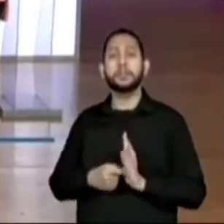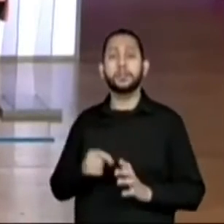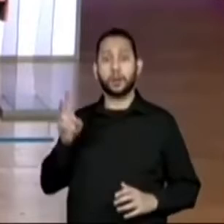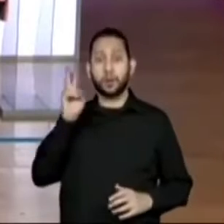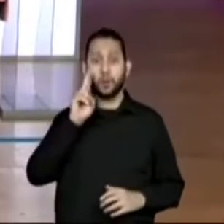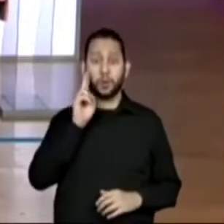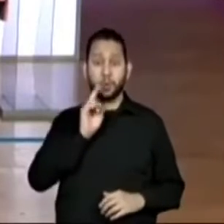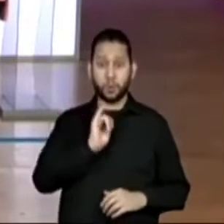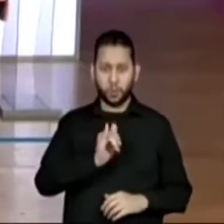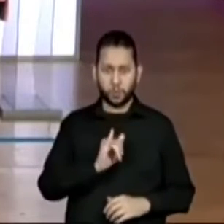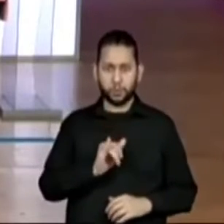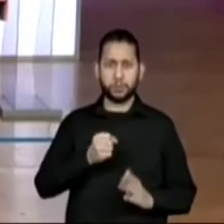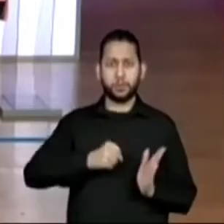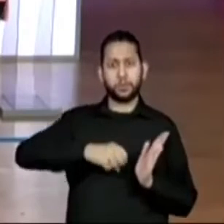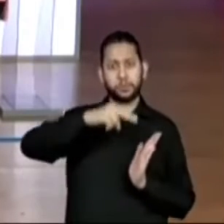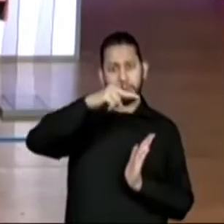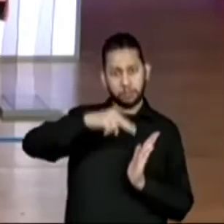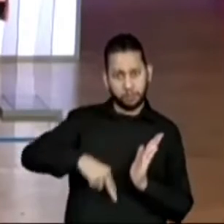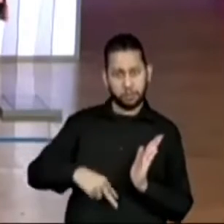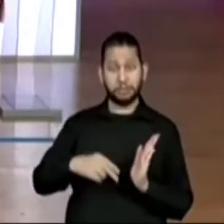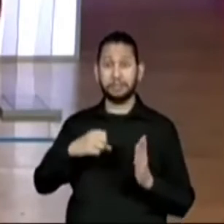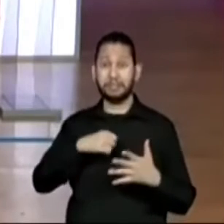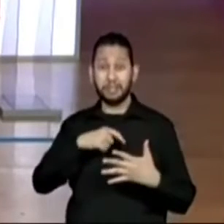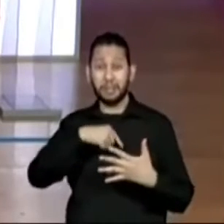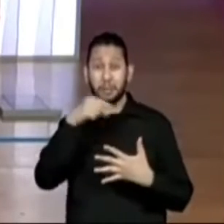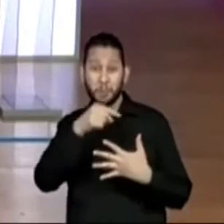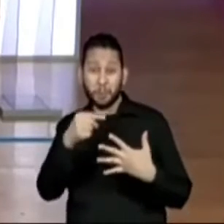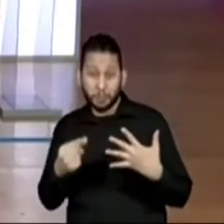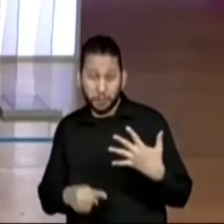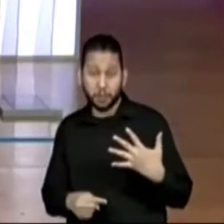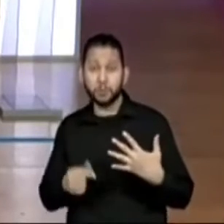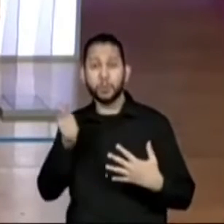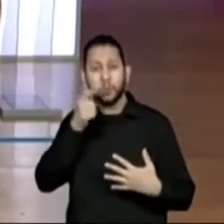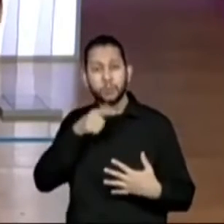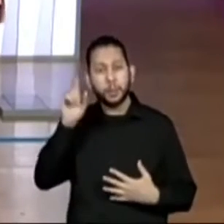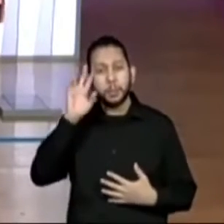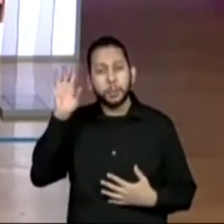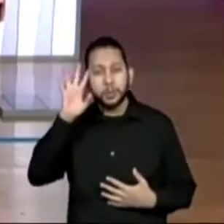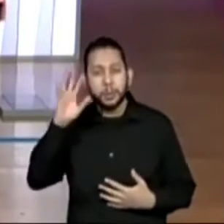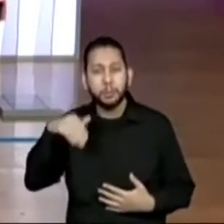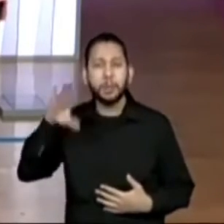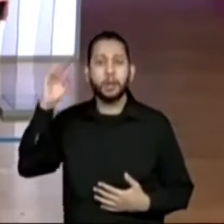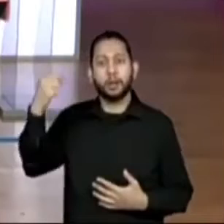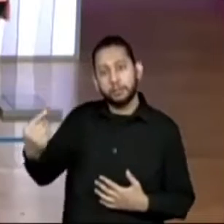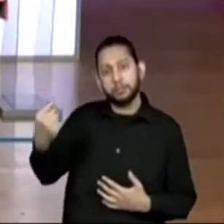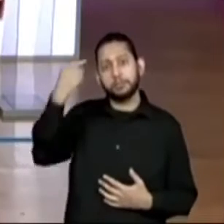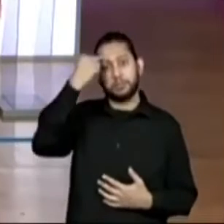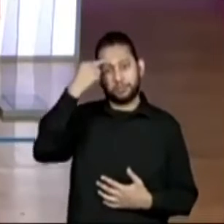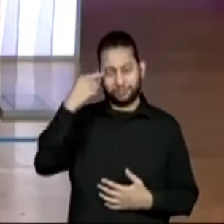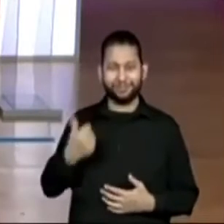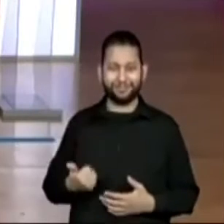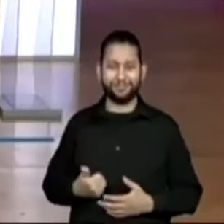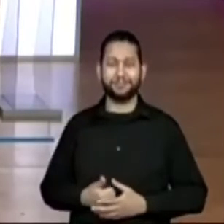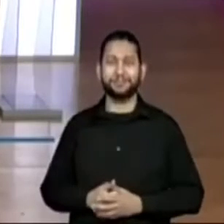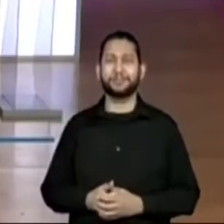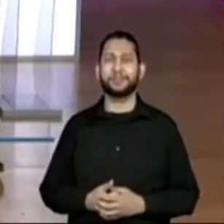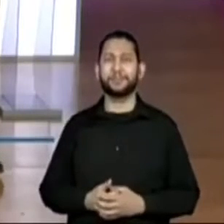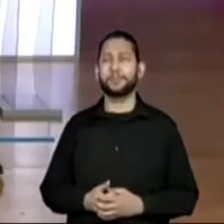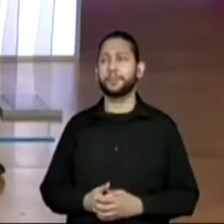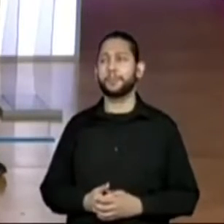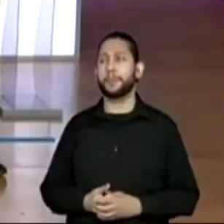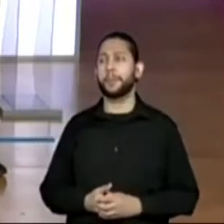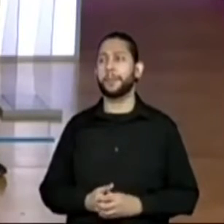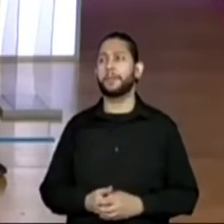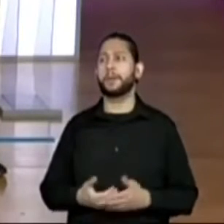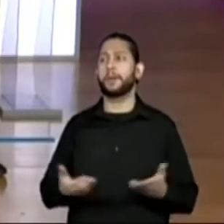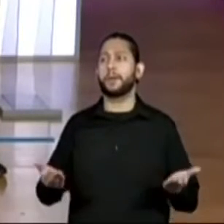Nós estamos lendo, e aí quanto mais características, mais a gente imagina aquele personagem na nossa cabeça, Exatamente. Né?